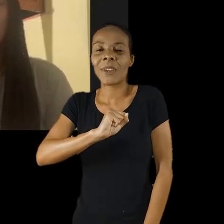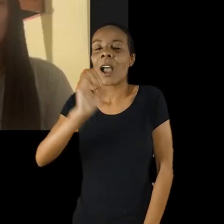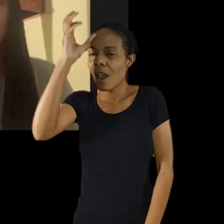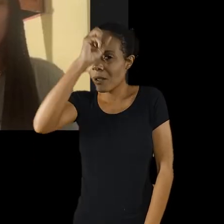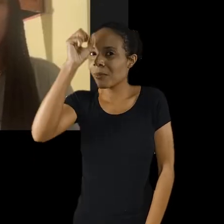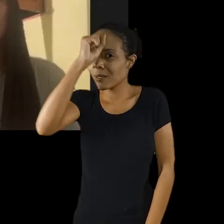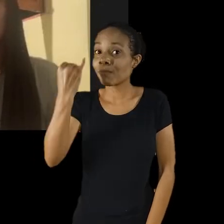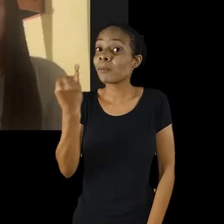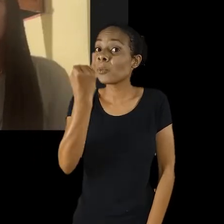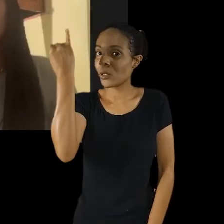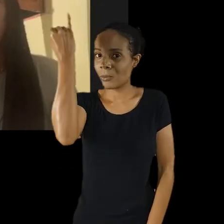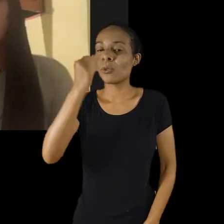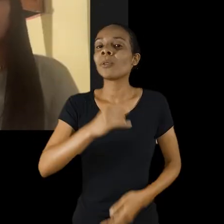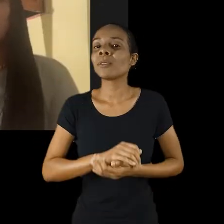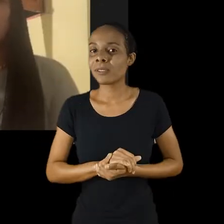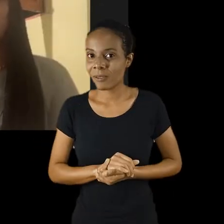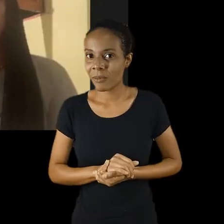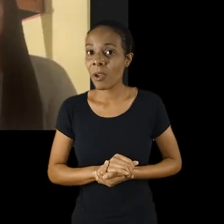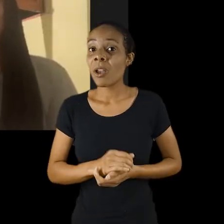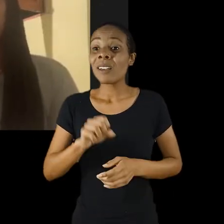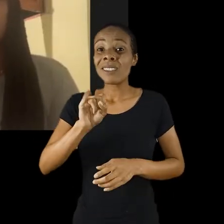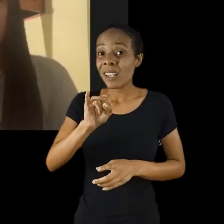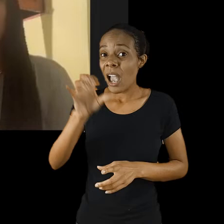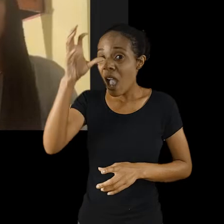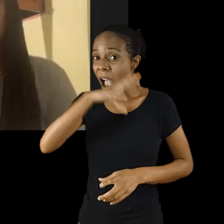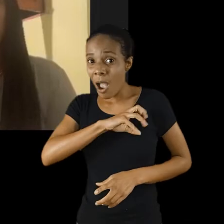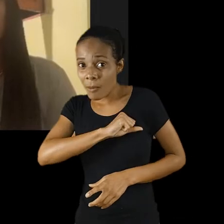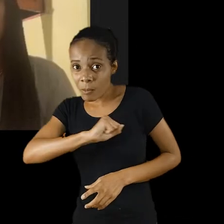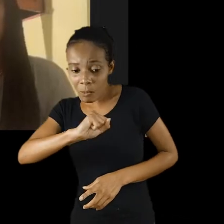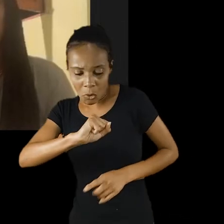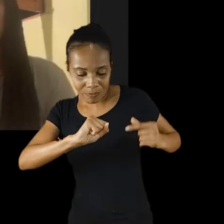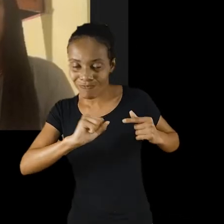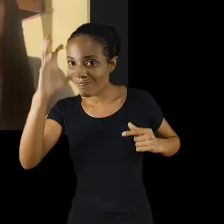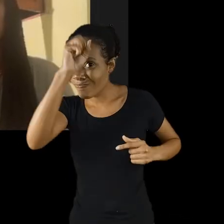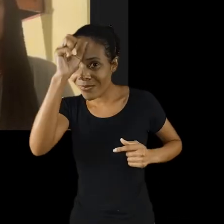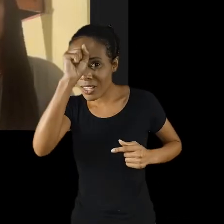muito importante, porque senão a gente mendiga qualquer amor. Eu lembro, tem